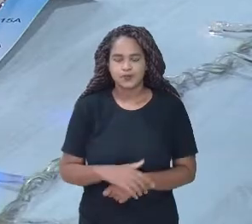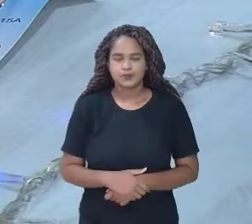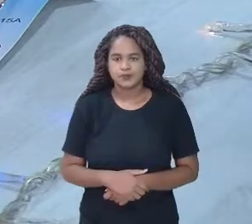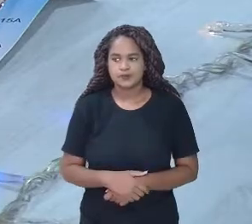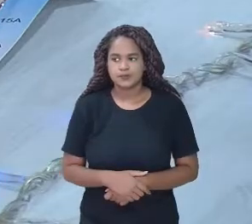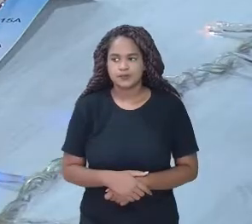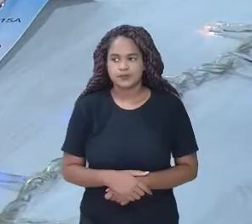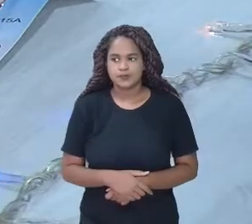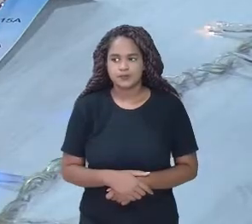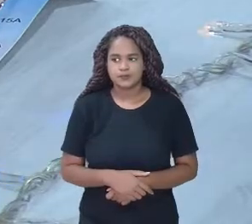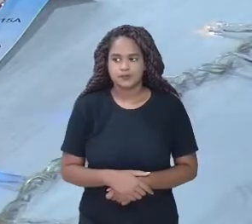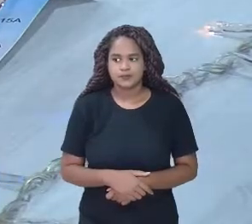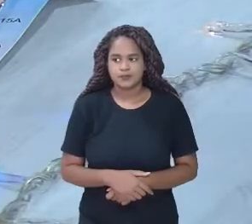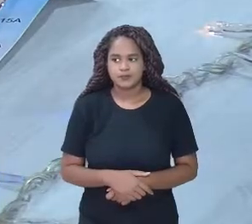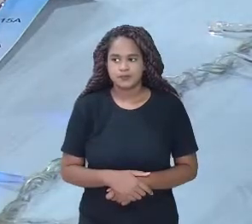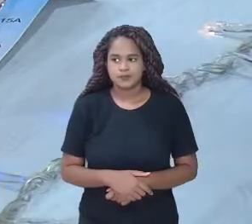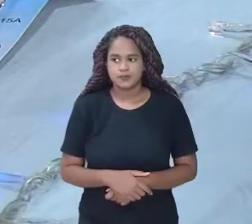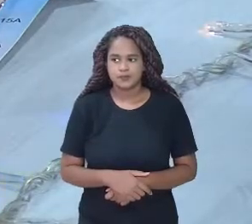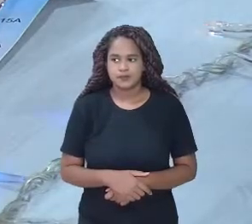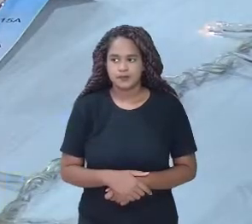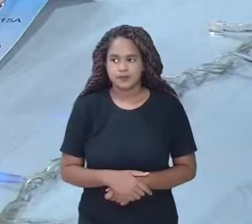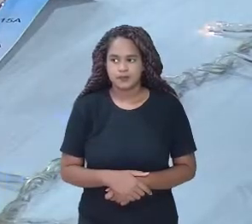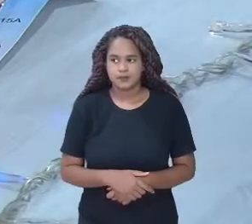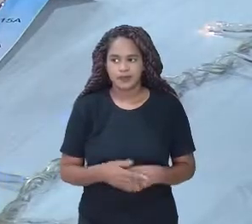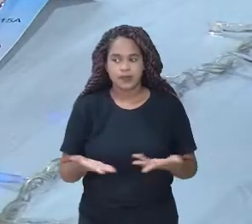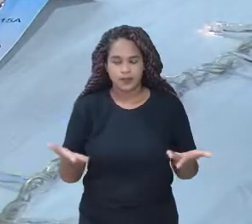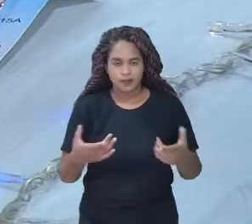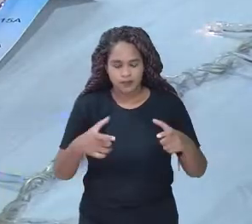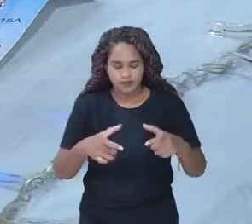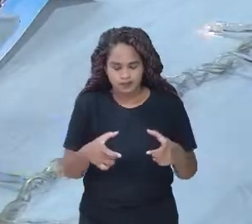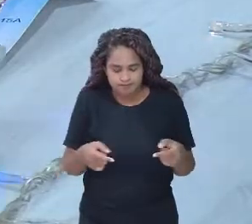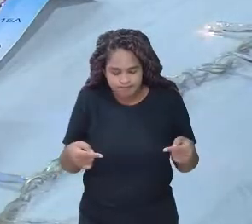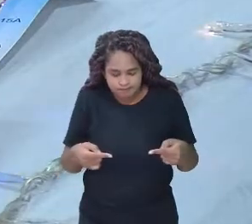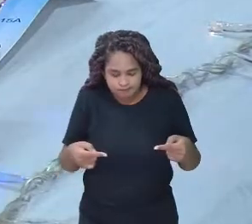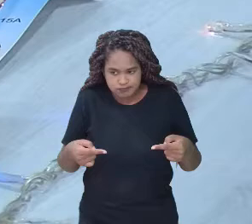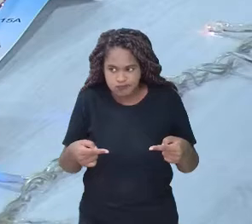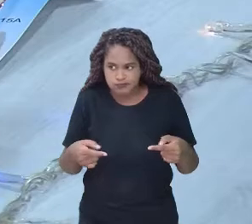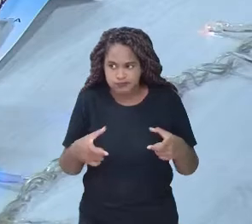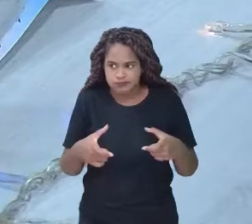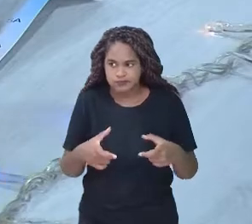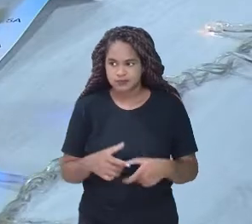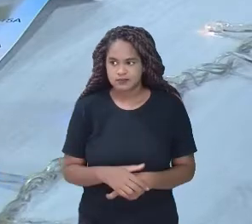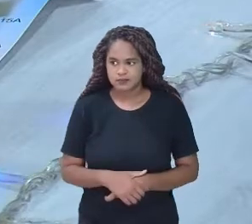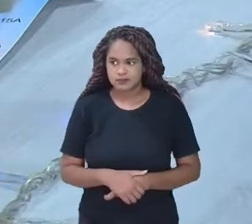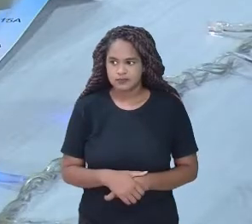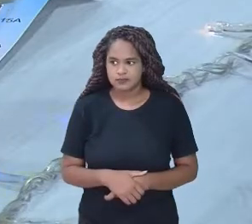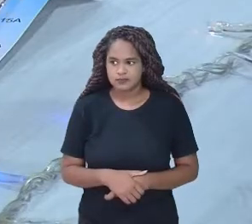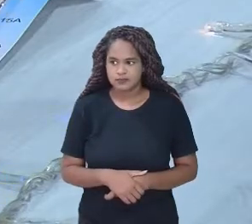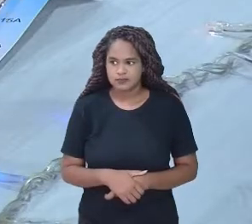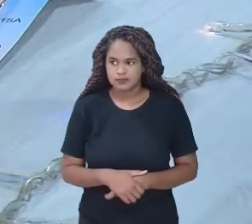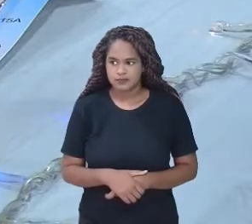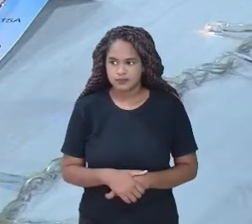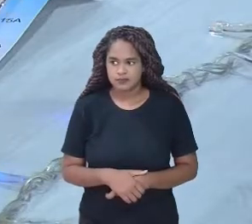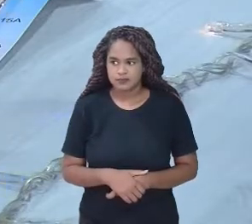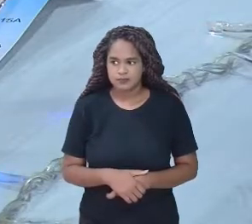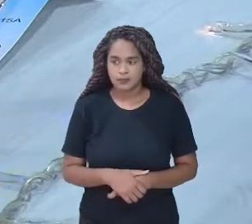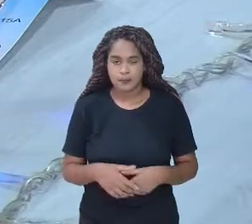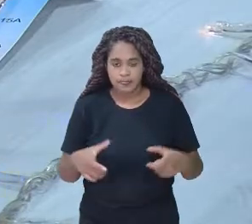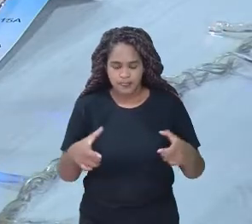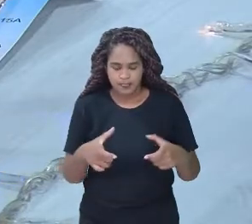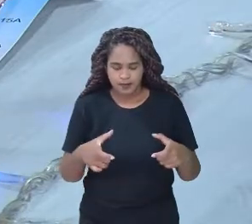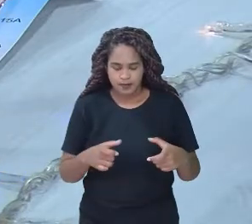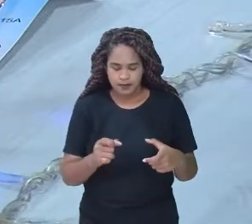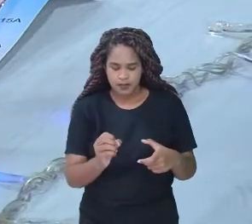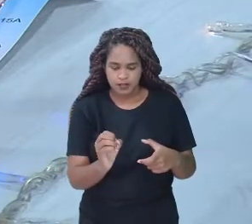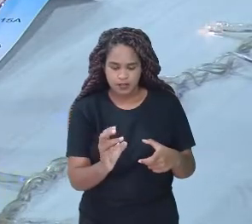posição que eu estou colocando a lâmpada aqui. Então, ainda não acendeu, mas aqui ele